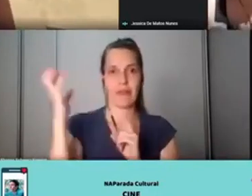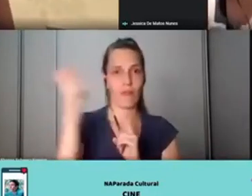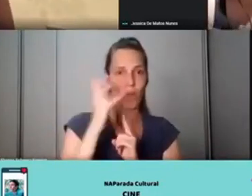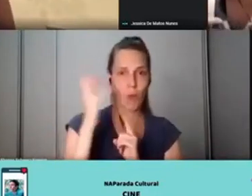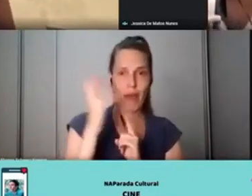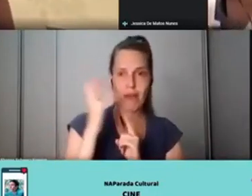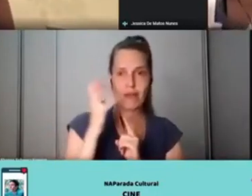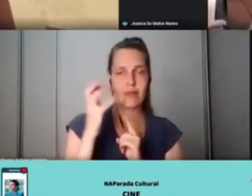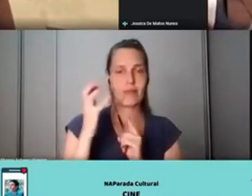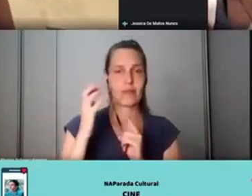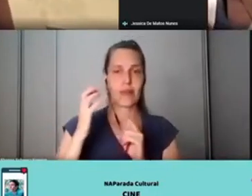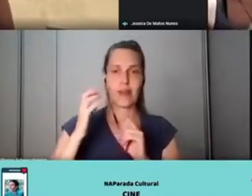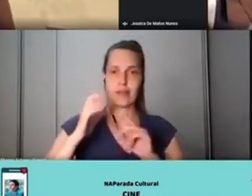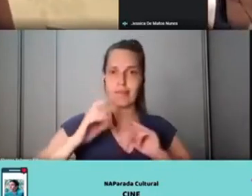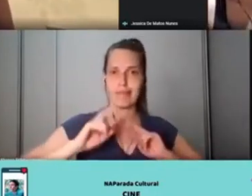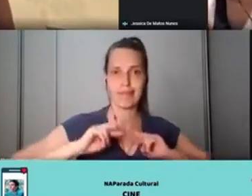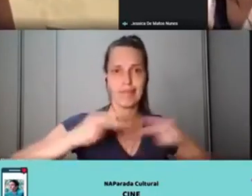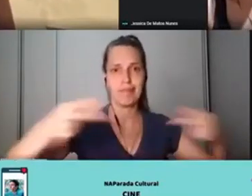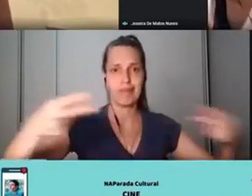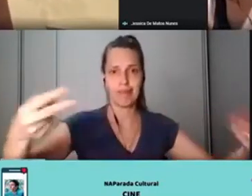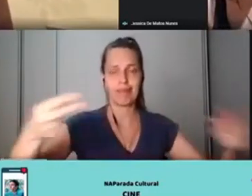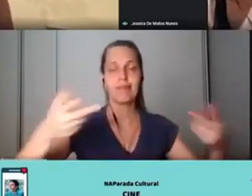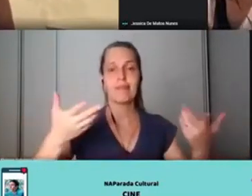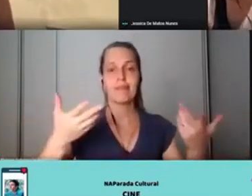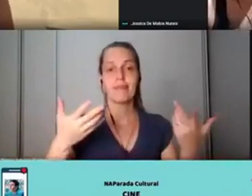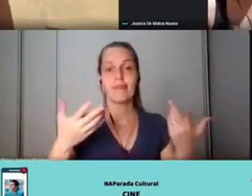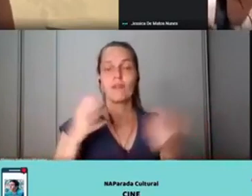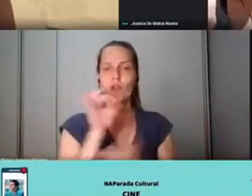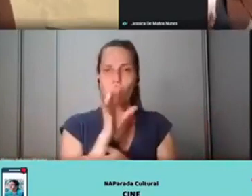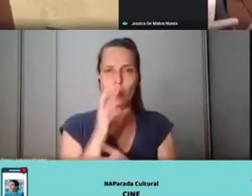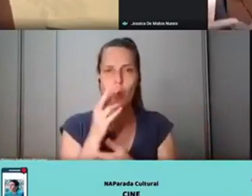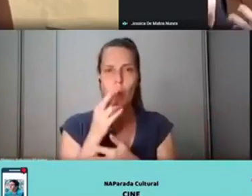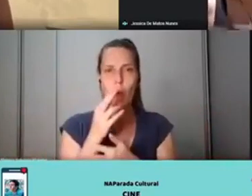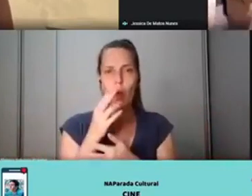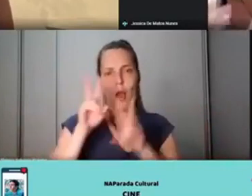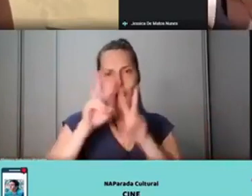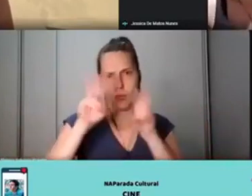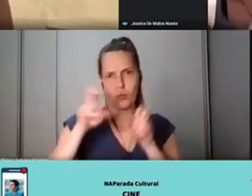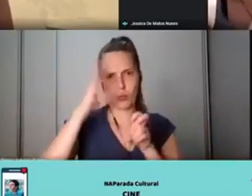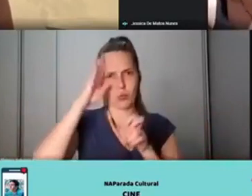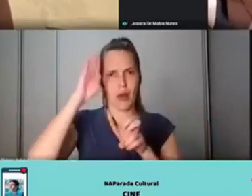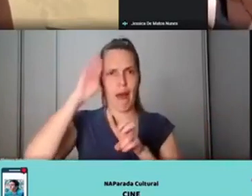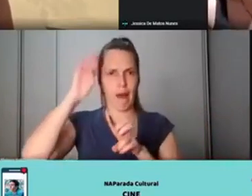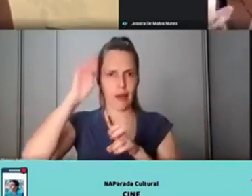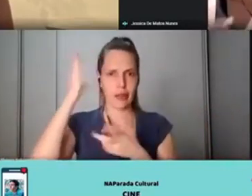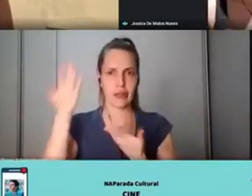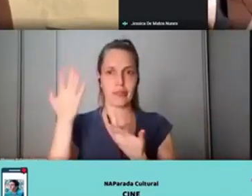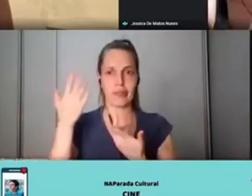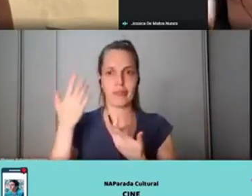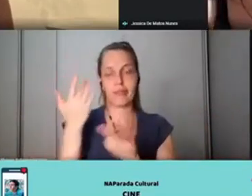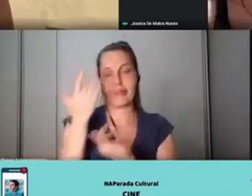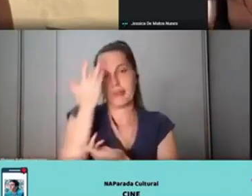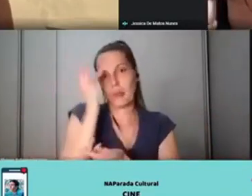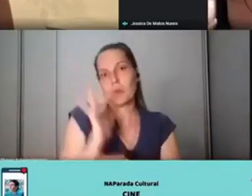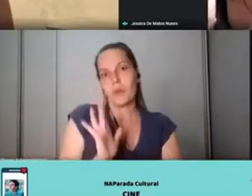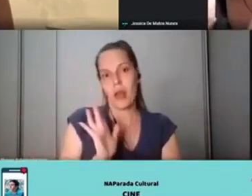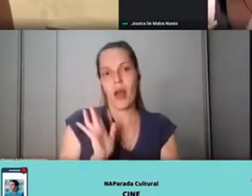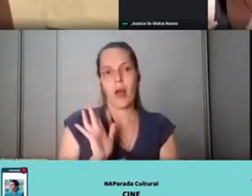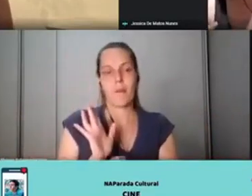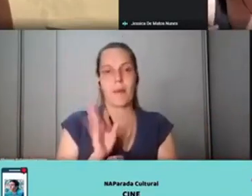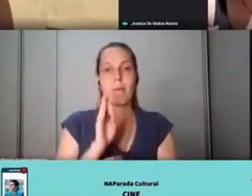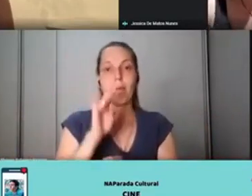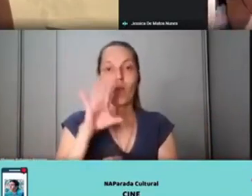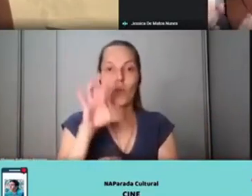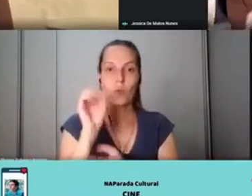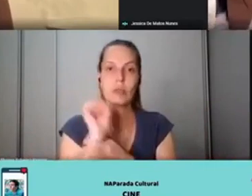Então, a gente não vai ter só as questões acadêmicas para lidar, a gente não sabe que tipo de questões de biossegurança vão ter,